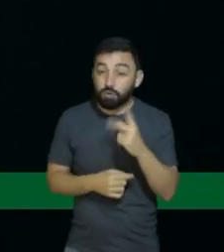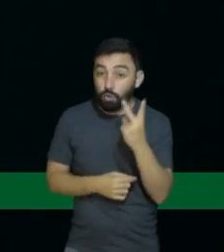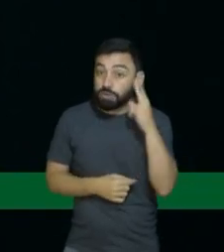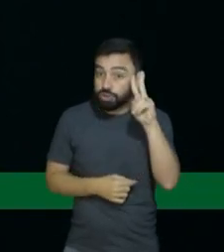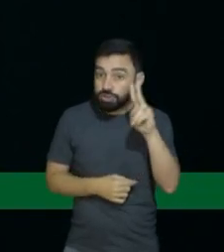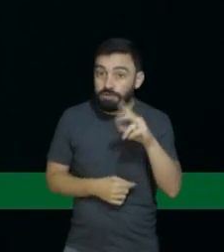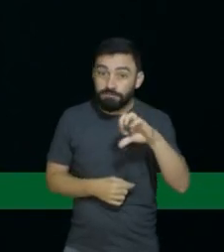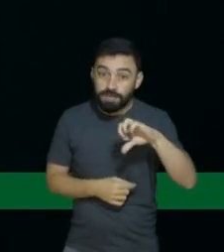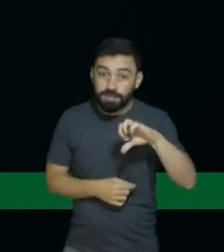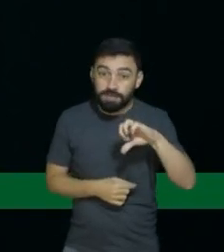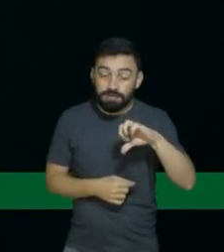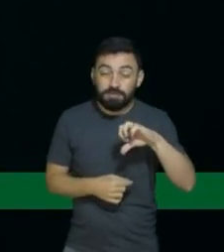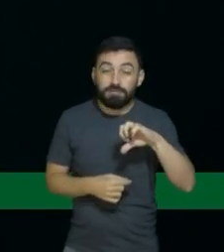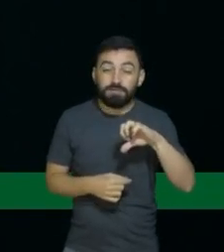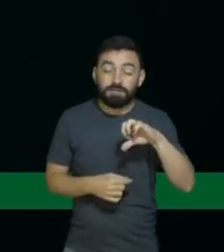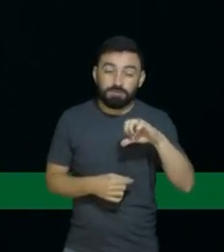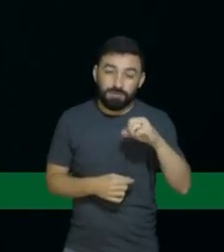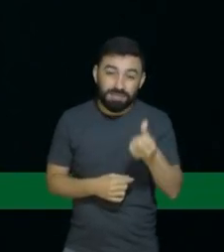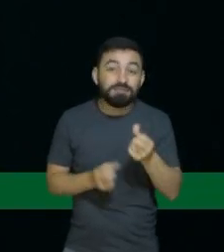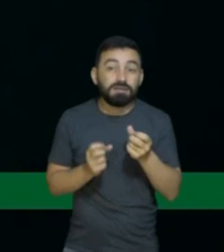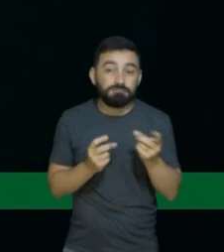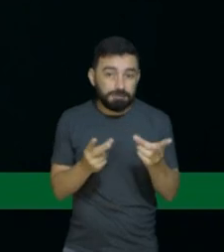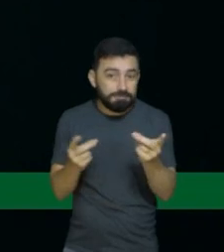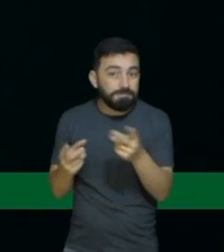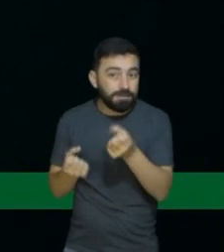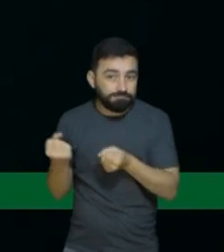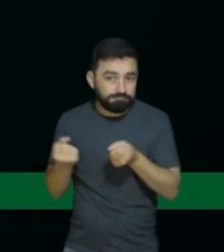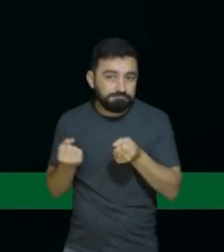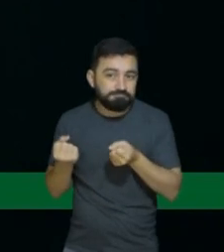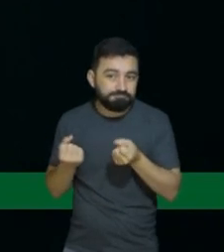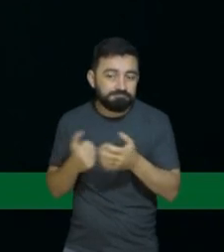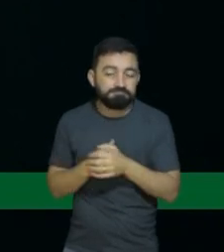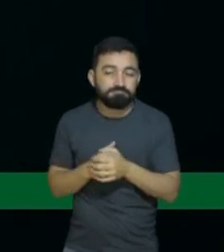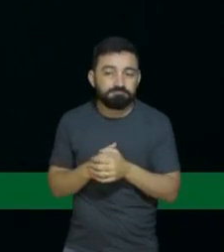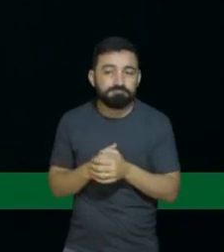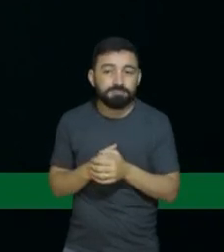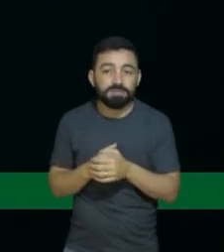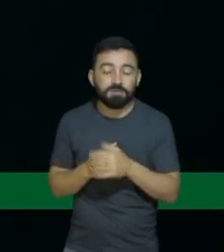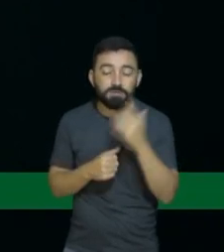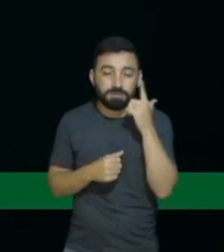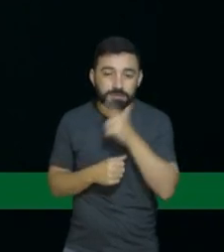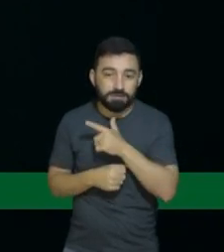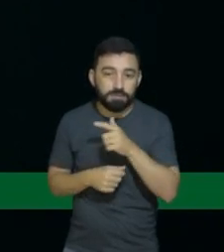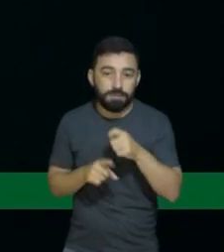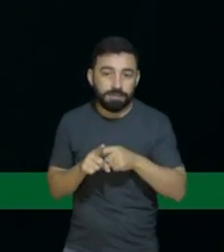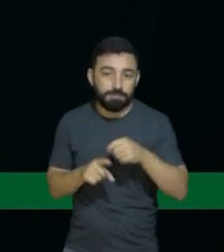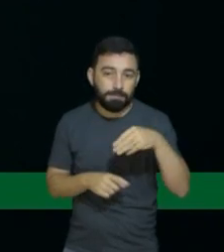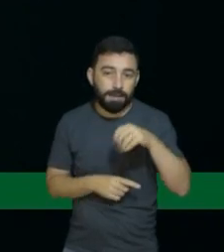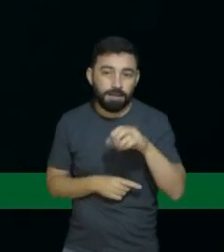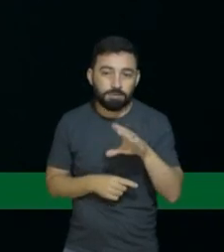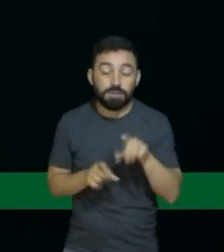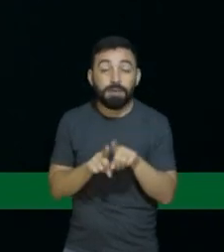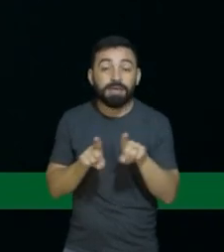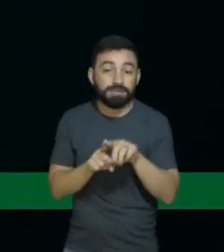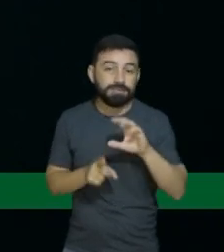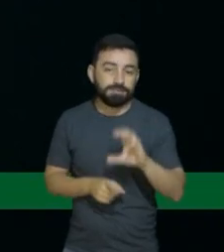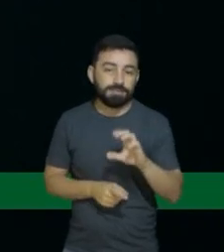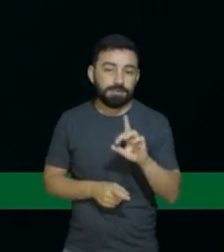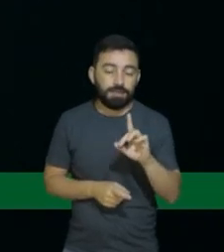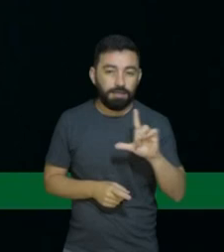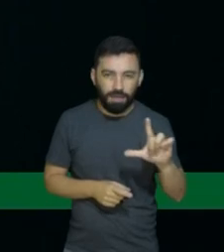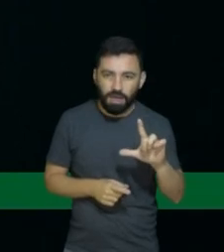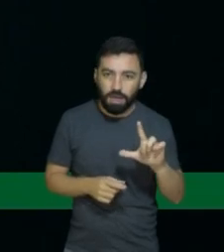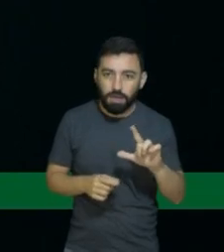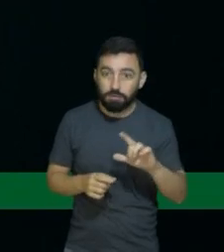96 automóveis é esse Mega Feirão aconteceu este ano em março a CDL também dobrou a equipe nesses dois anos